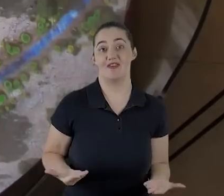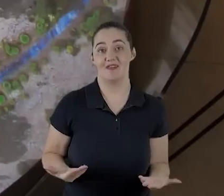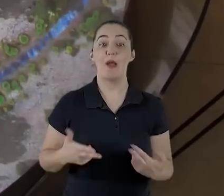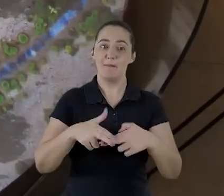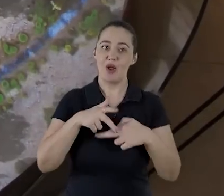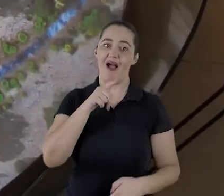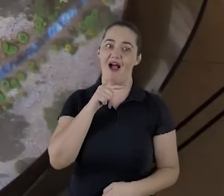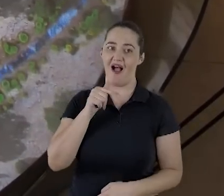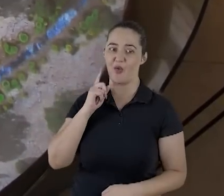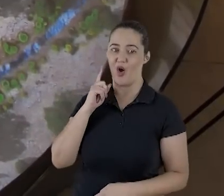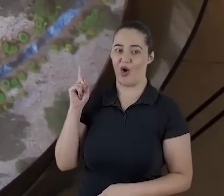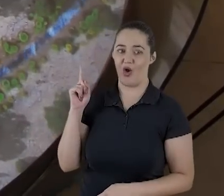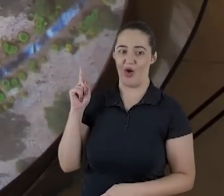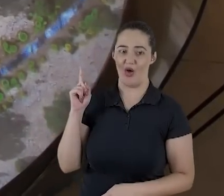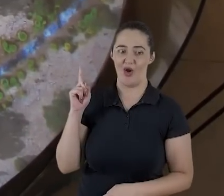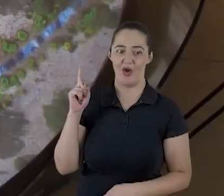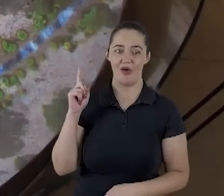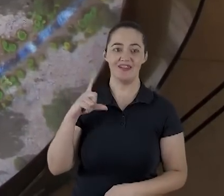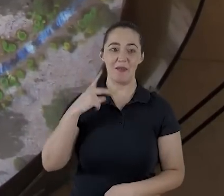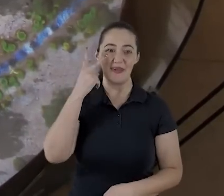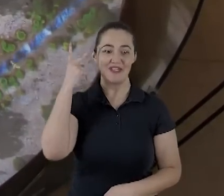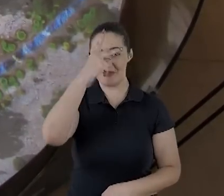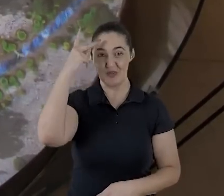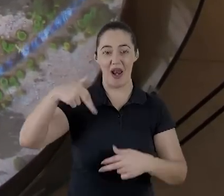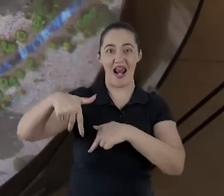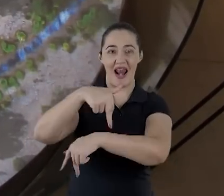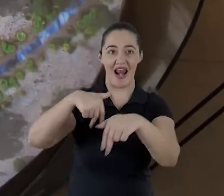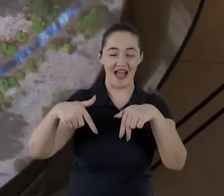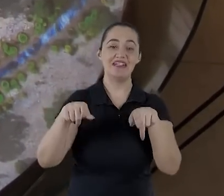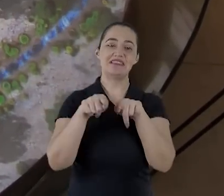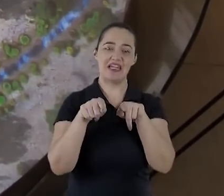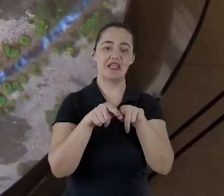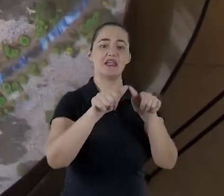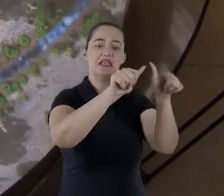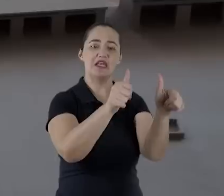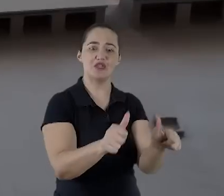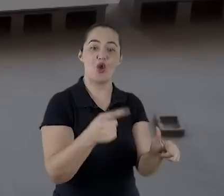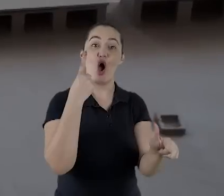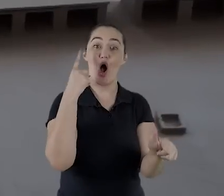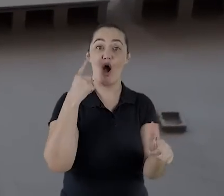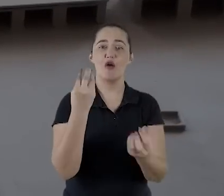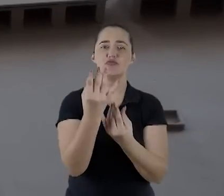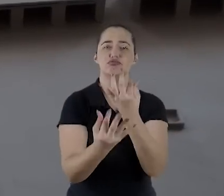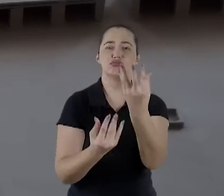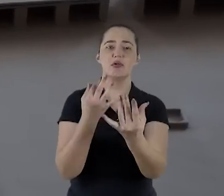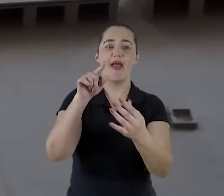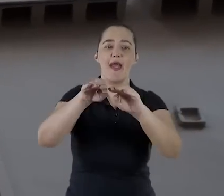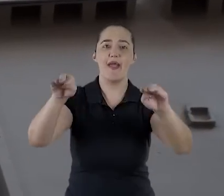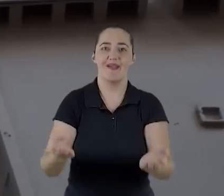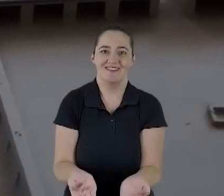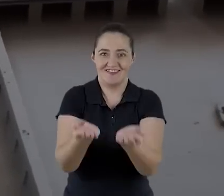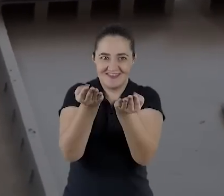também aqui como tinha, na época cananeia, templos de adoração a diferentes deuses. E aqui vemos em 3